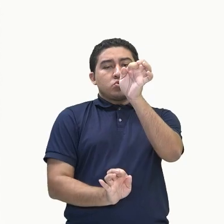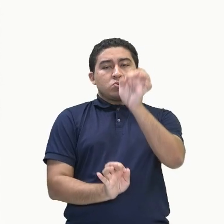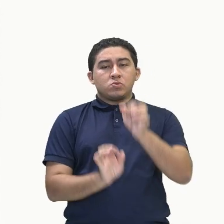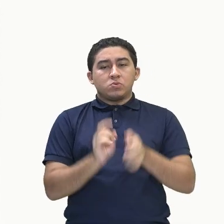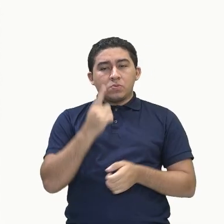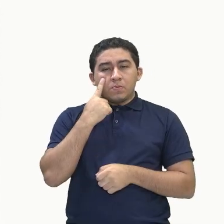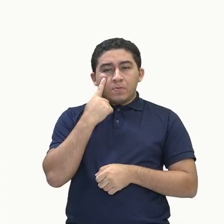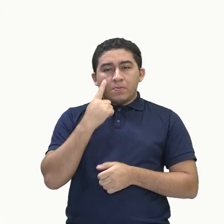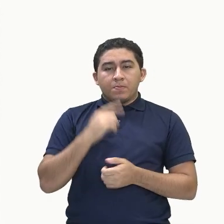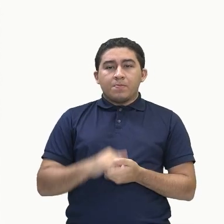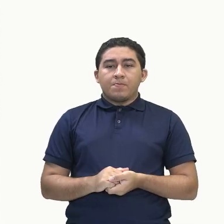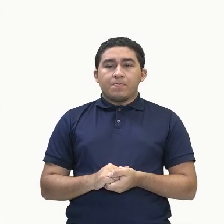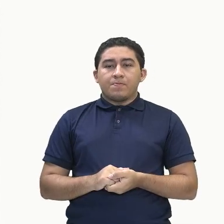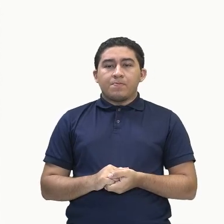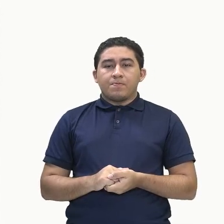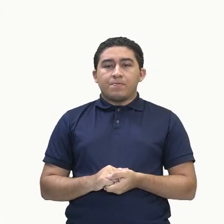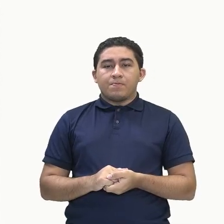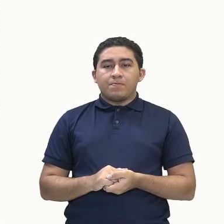colocar aqui agora...